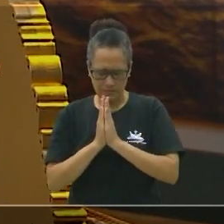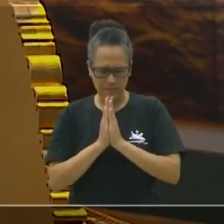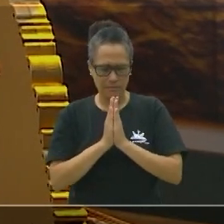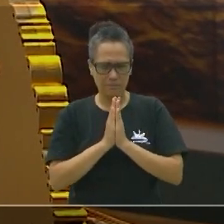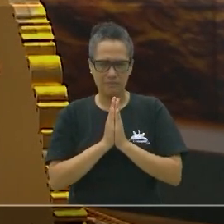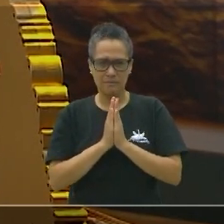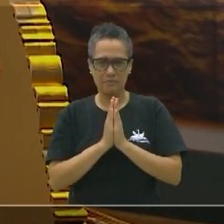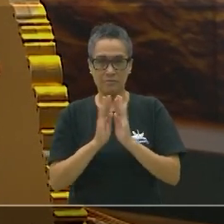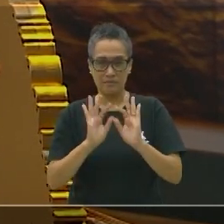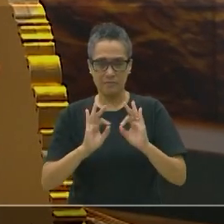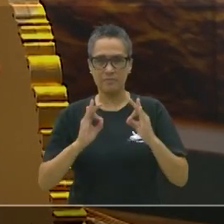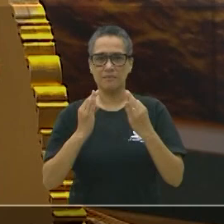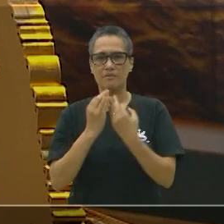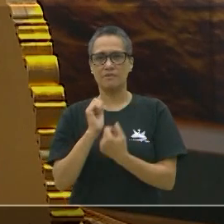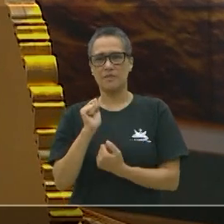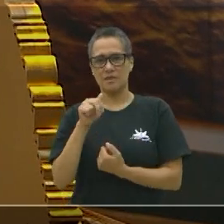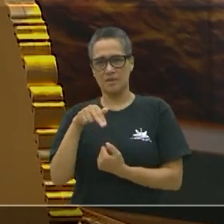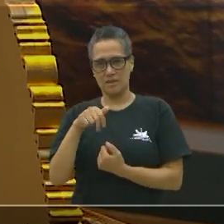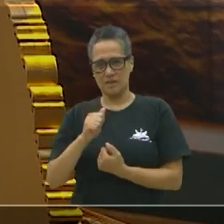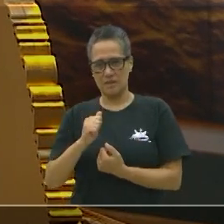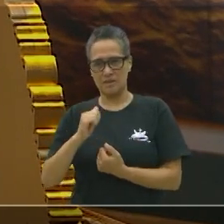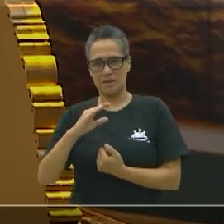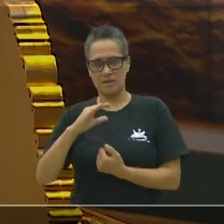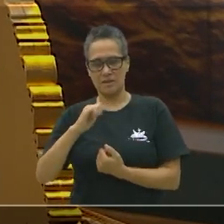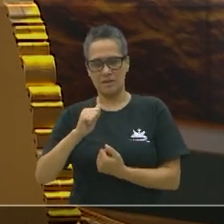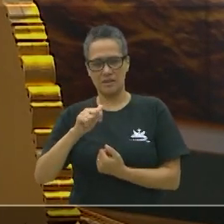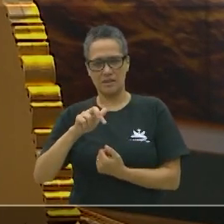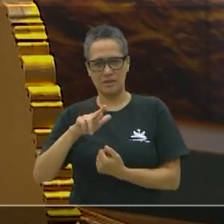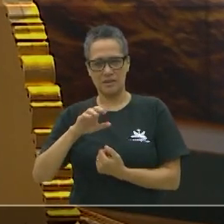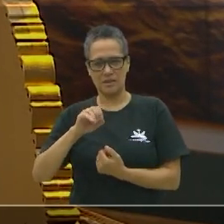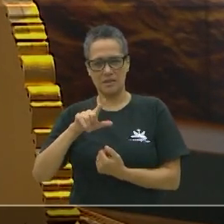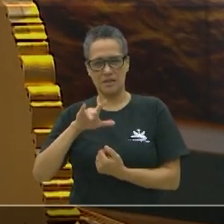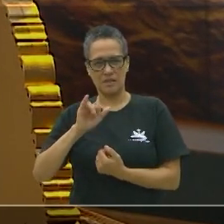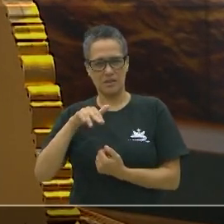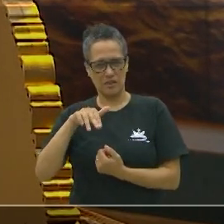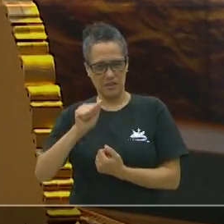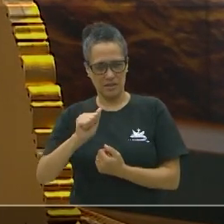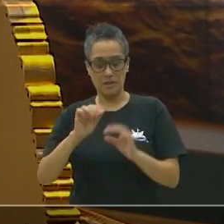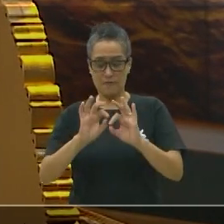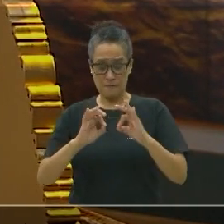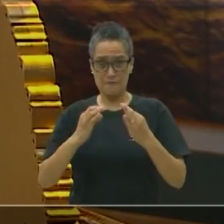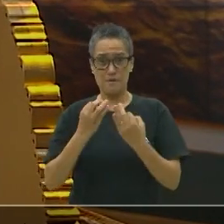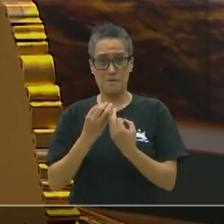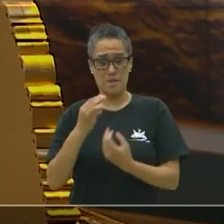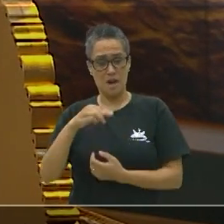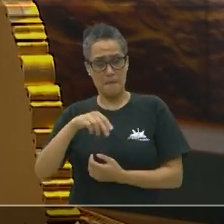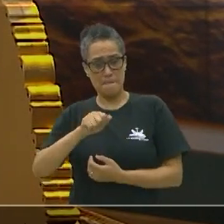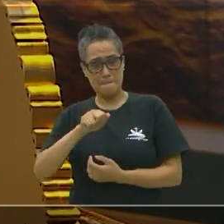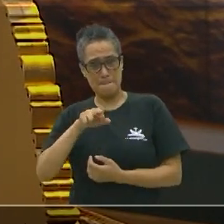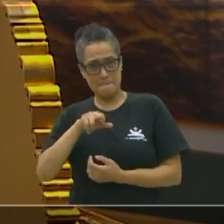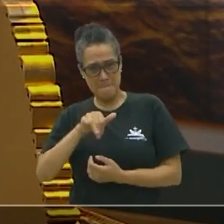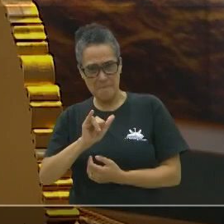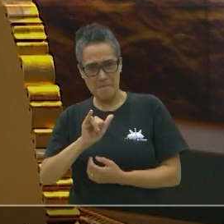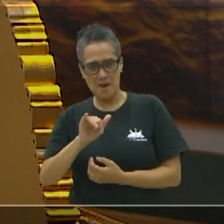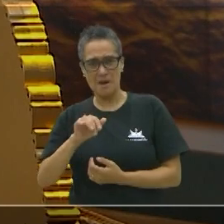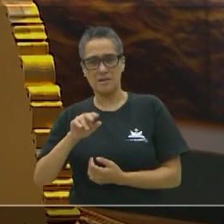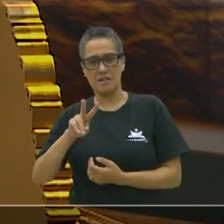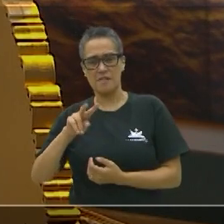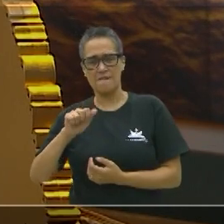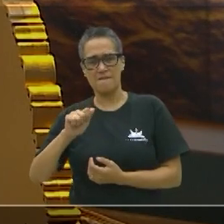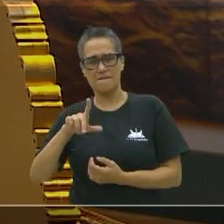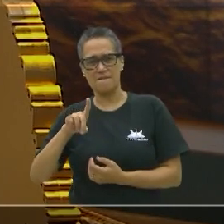pela família de Ana Carolina, família de Mari e Valdir, família de Ellen e